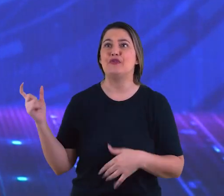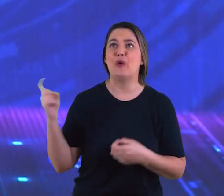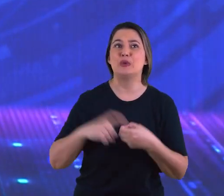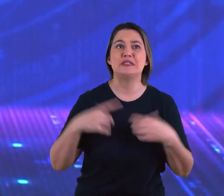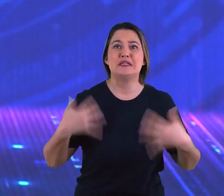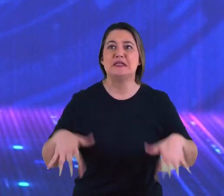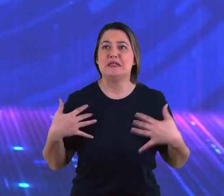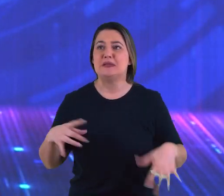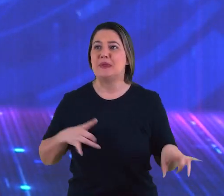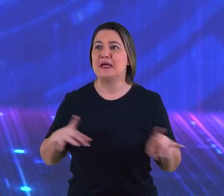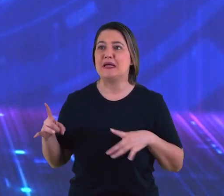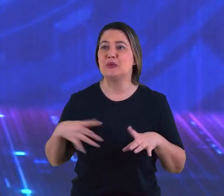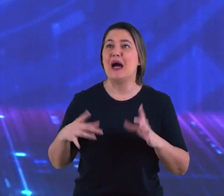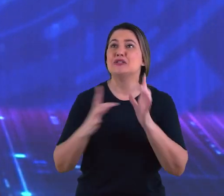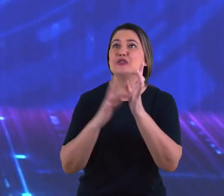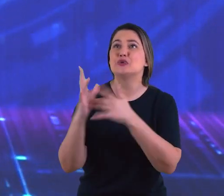voltando.